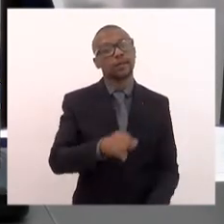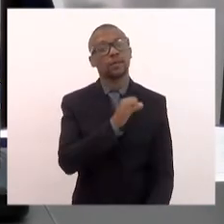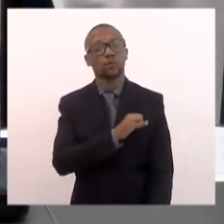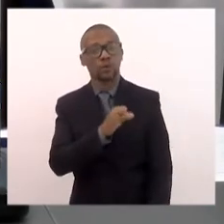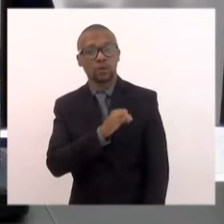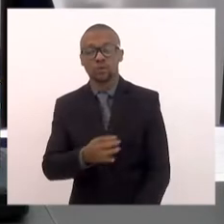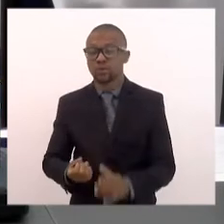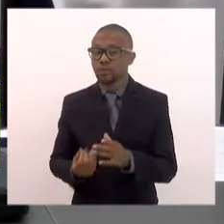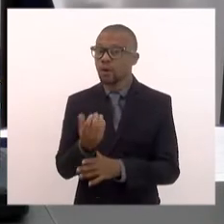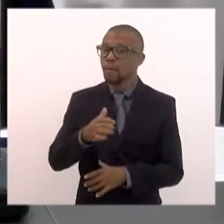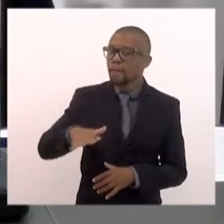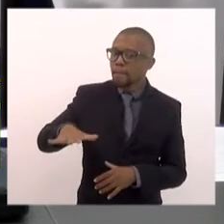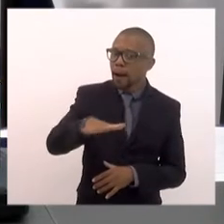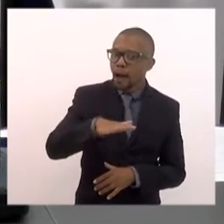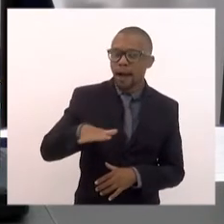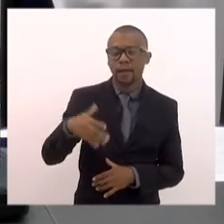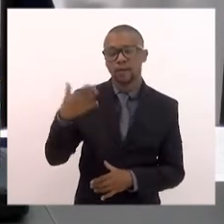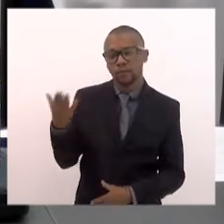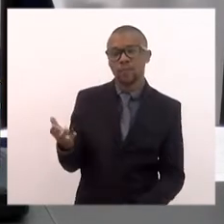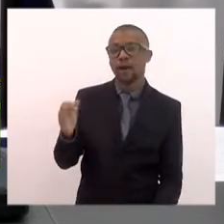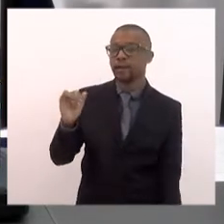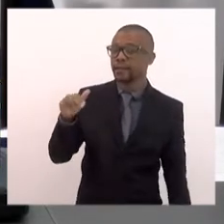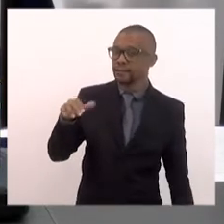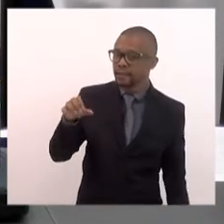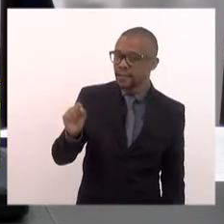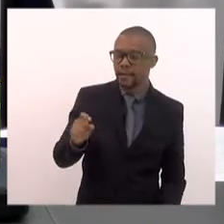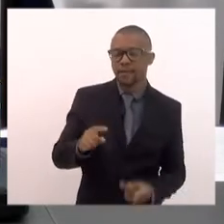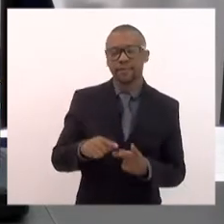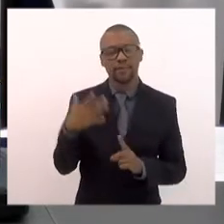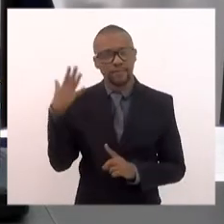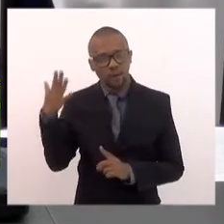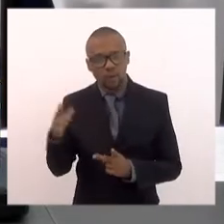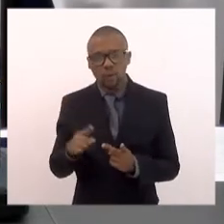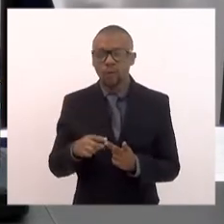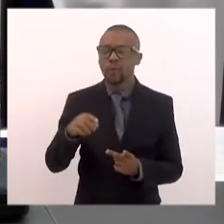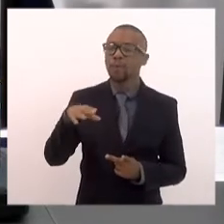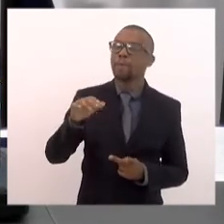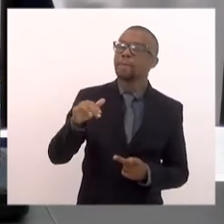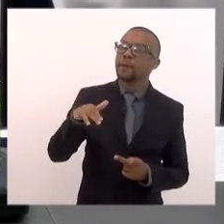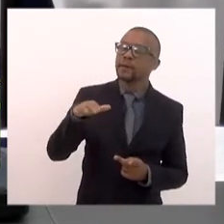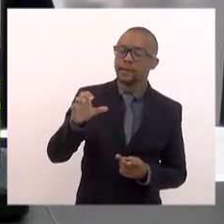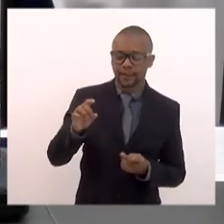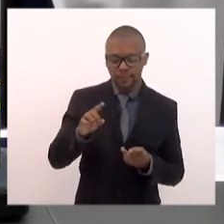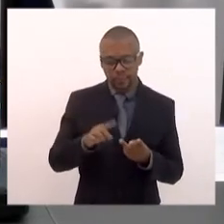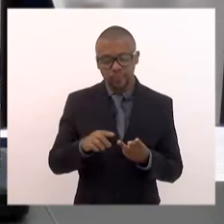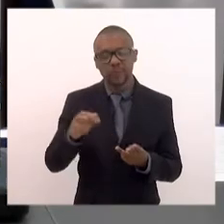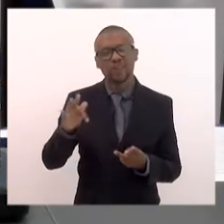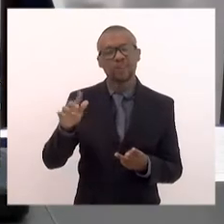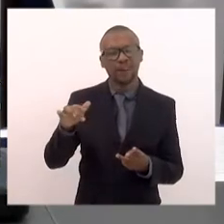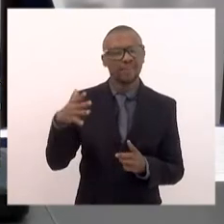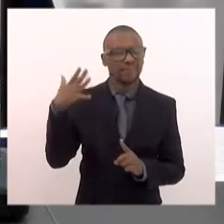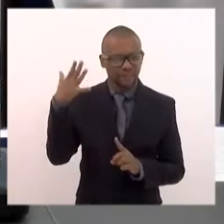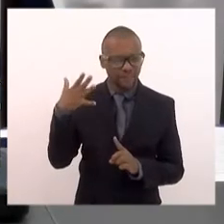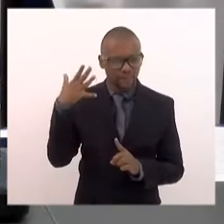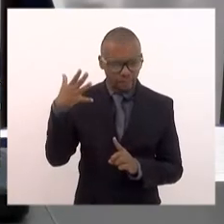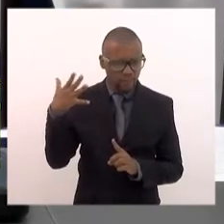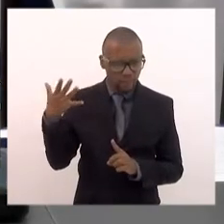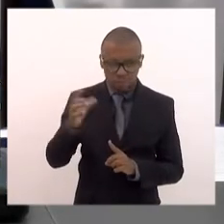consolidou como um campo, né, a Inês falou, o Mink falou, o Flávio falou. É muito importante entender que nós estamos tratando